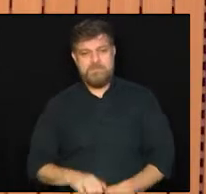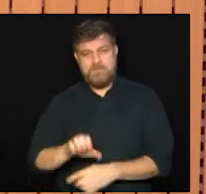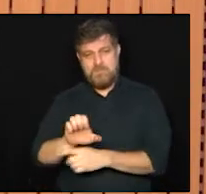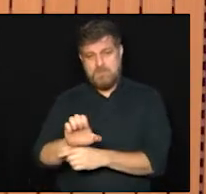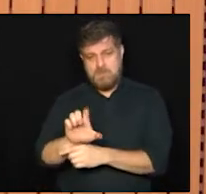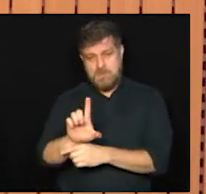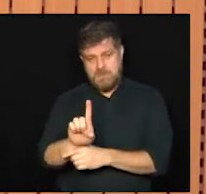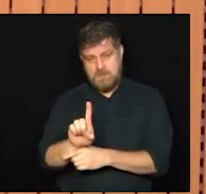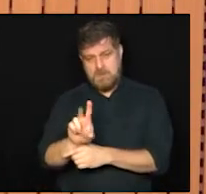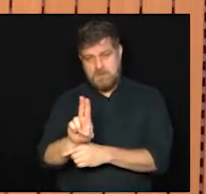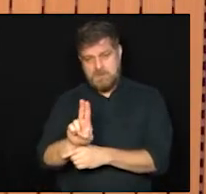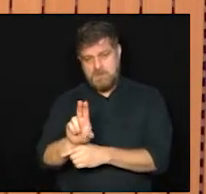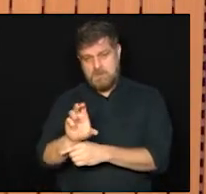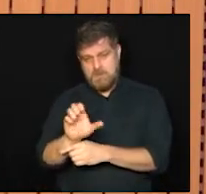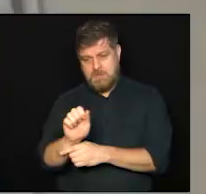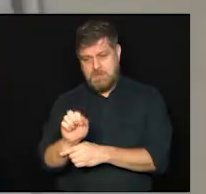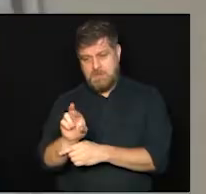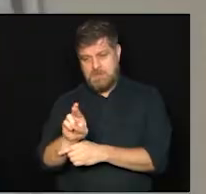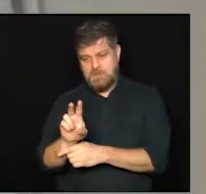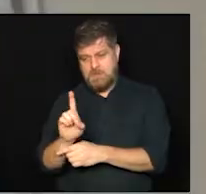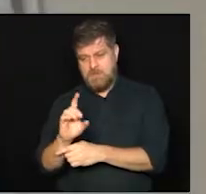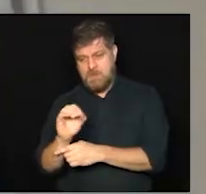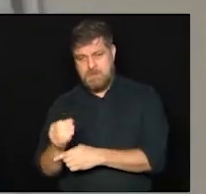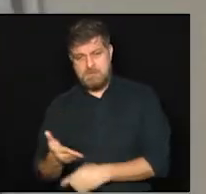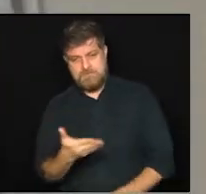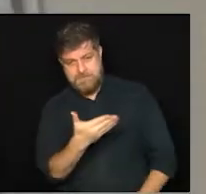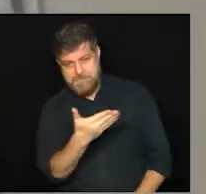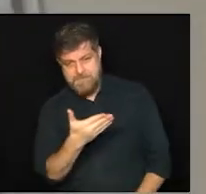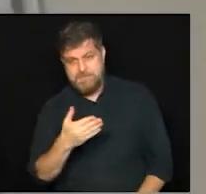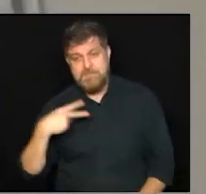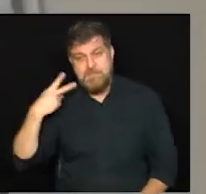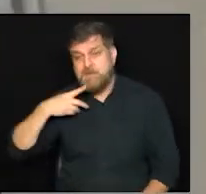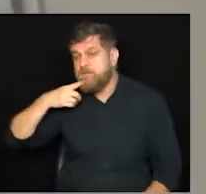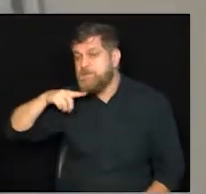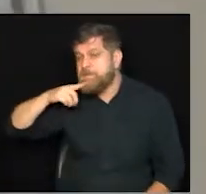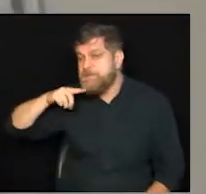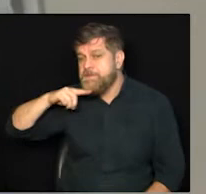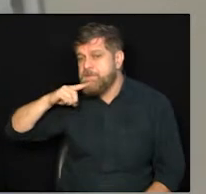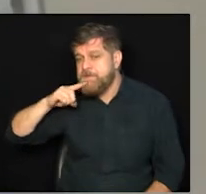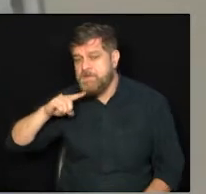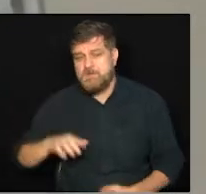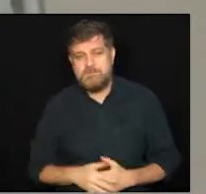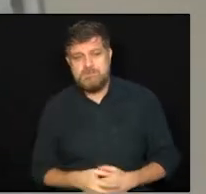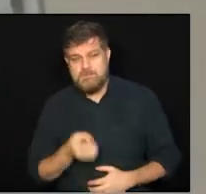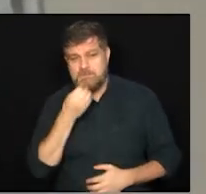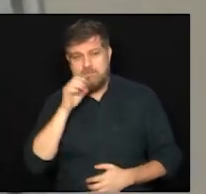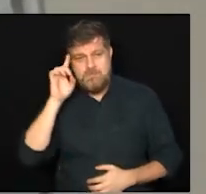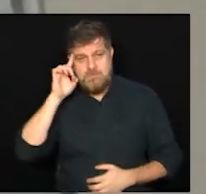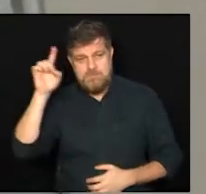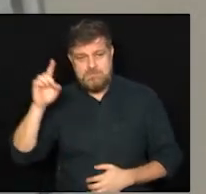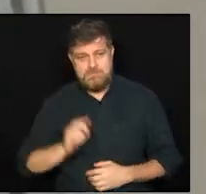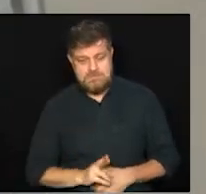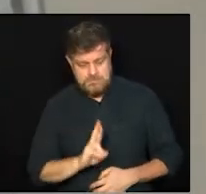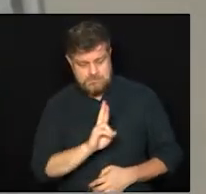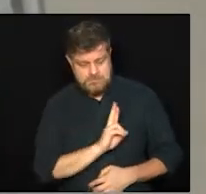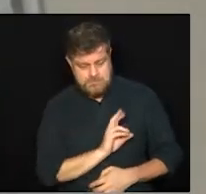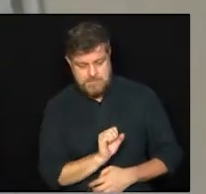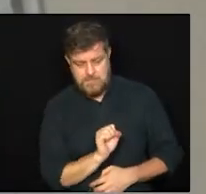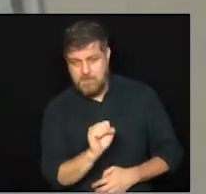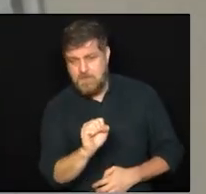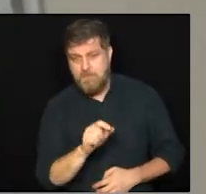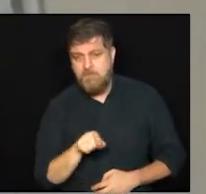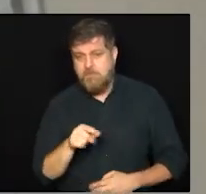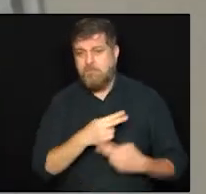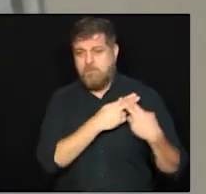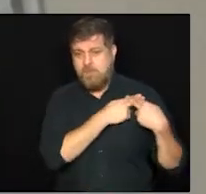Você já falou, esse chegou agora há pouco, já não falou ainda. Bom dia, vereador Rossini, presidente dessa comissão tão importante que